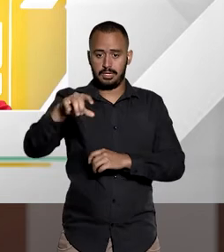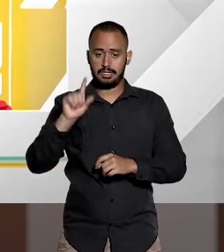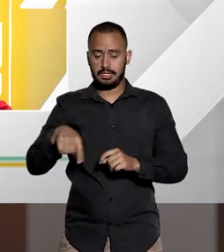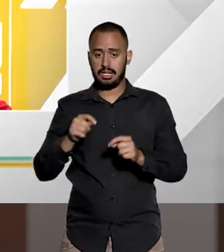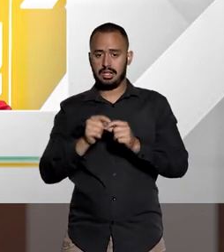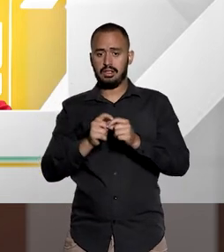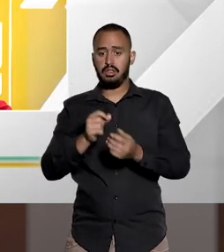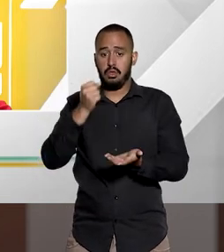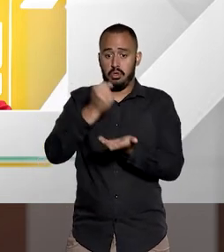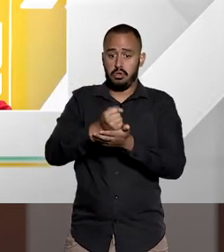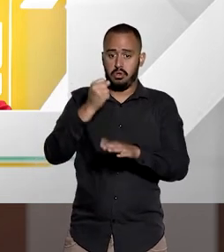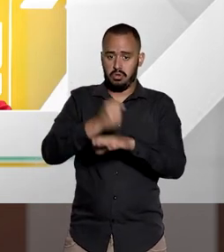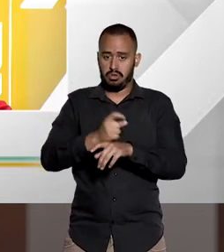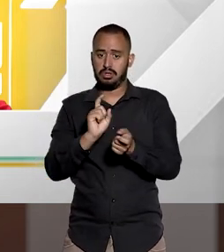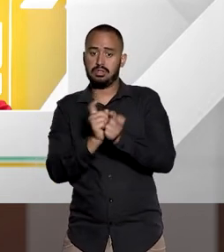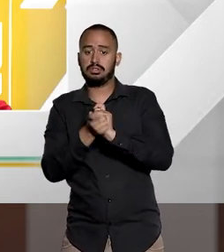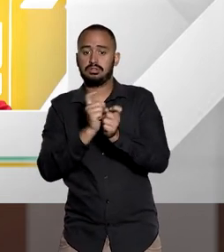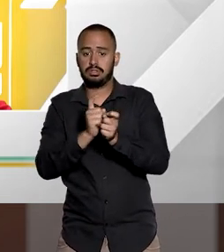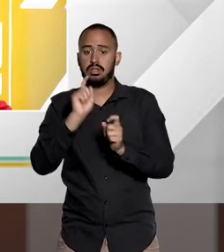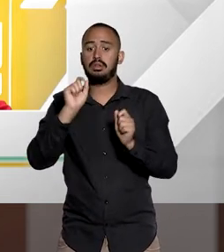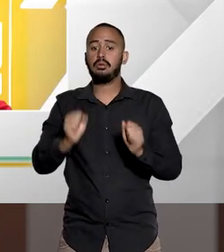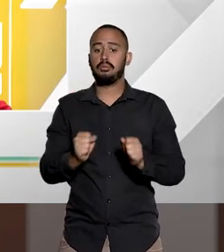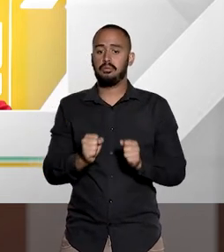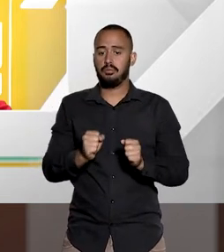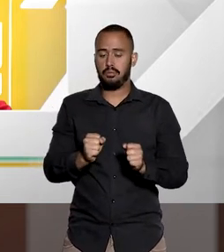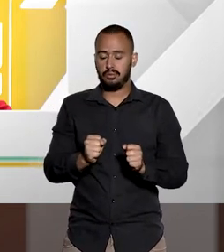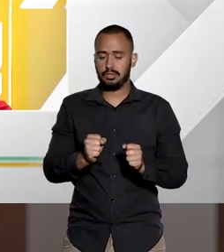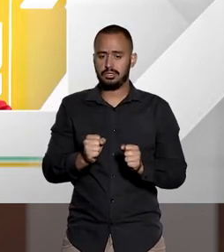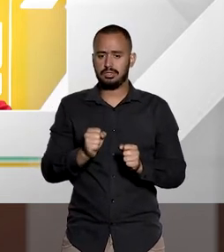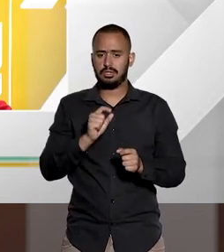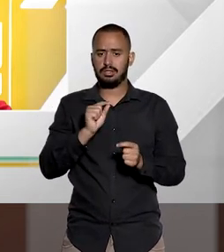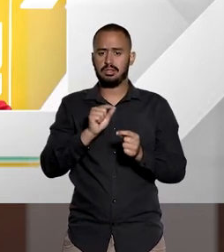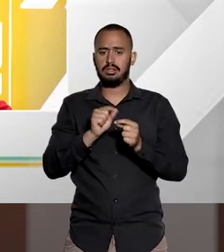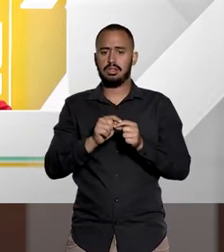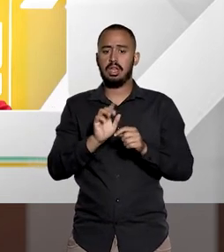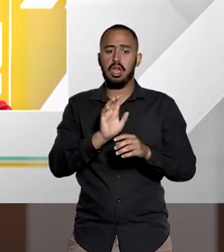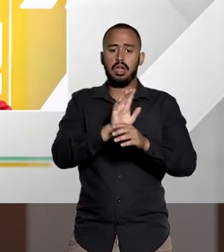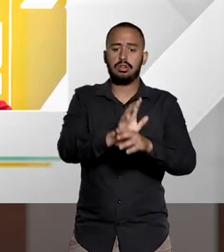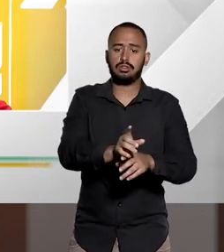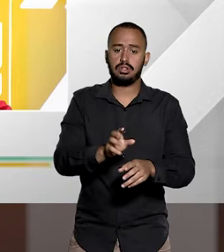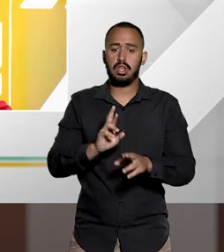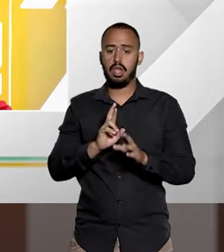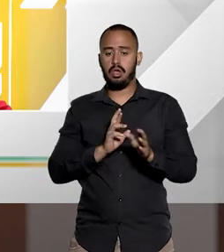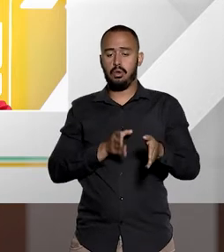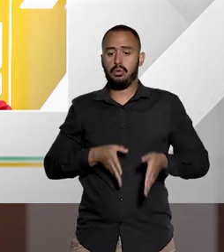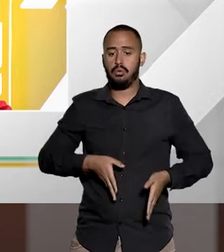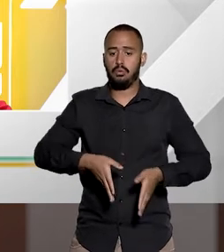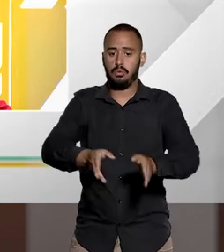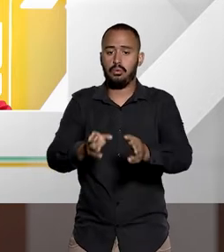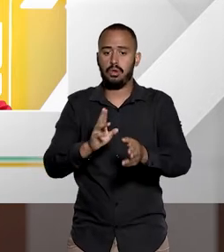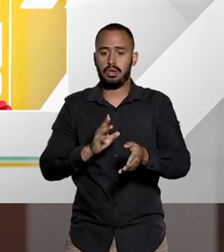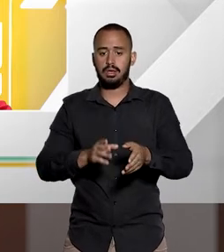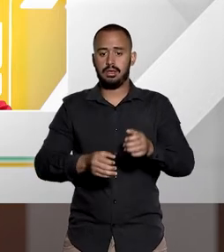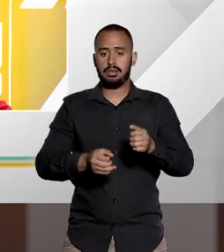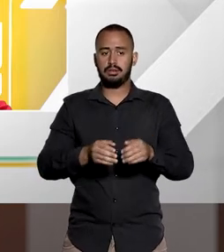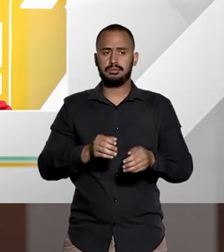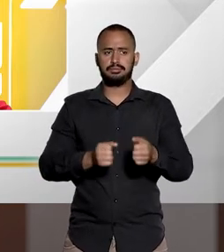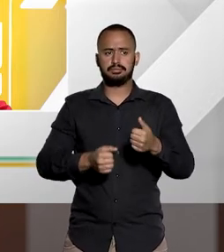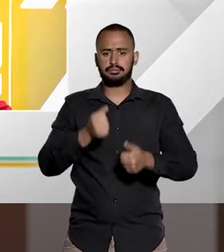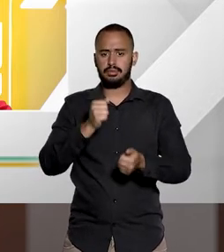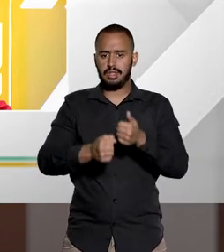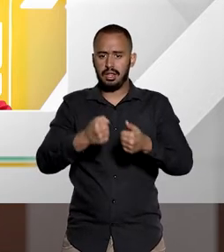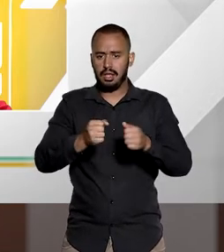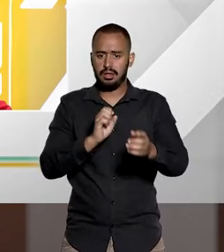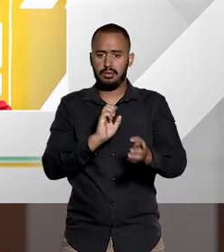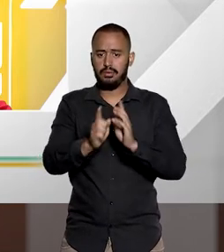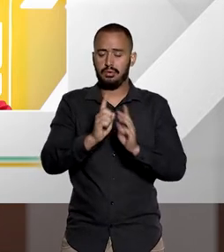contrato administrativo havia essa previsão em favor da concessionária da rodovia. O que vocês podem falar sobre esse